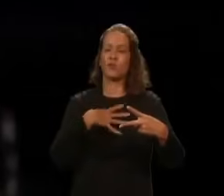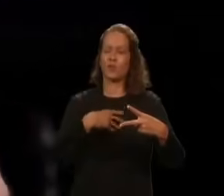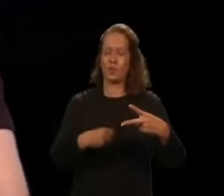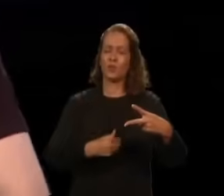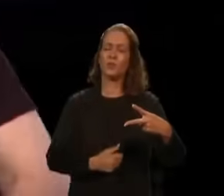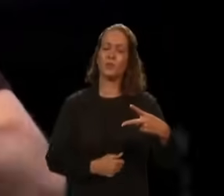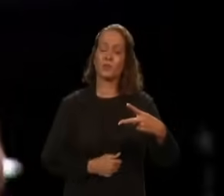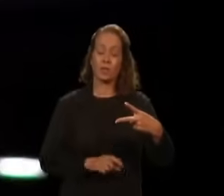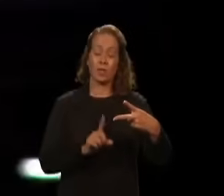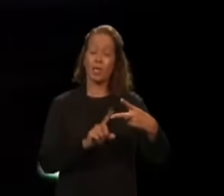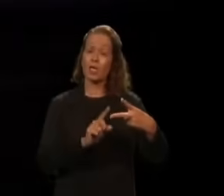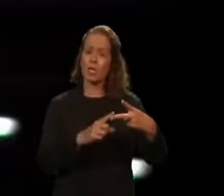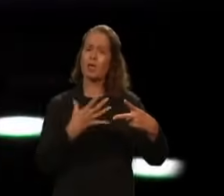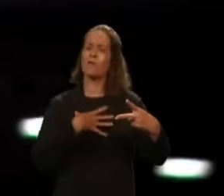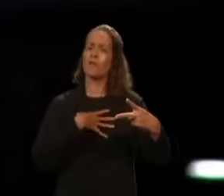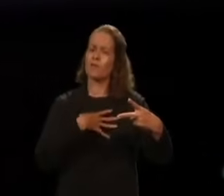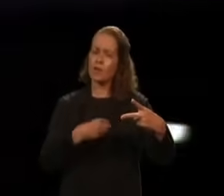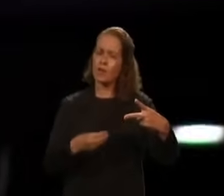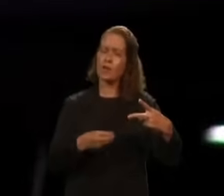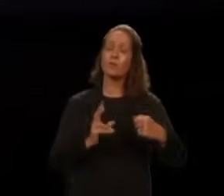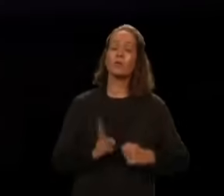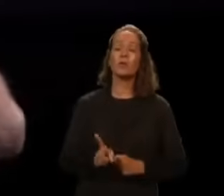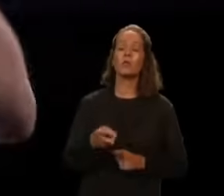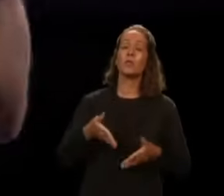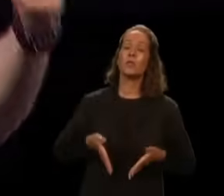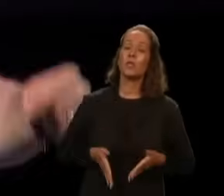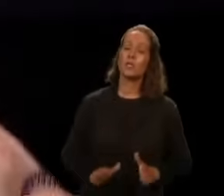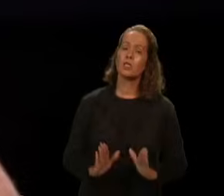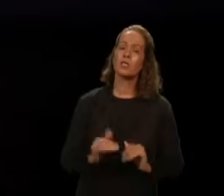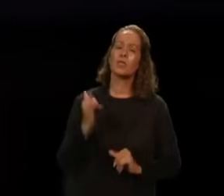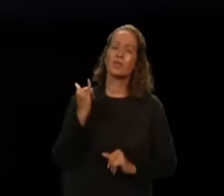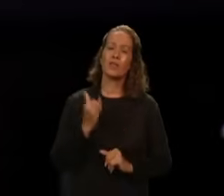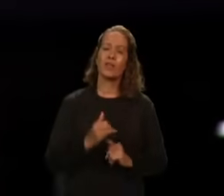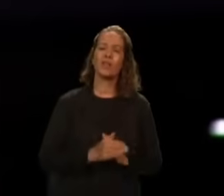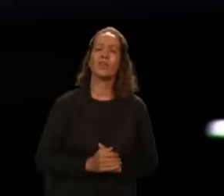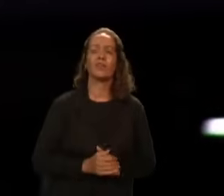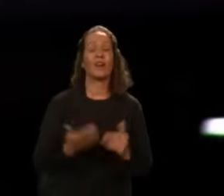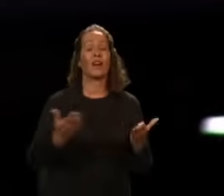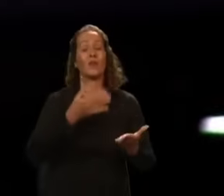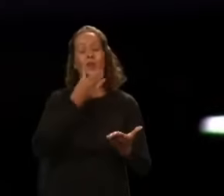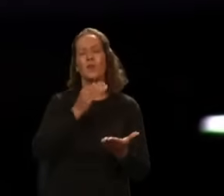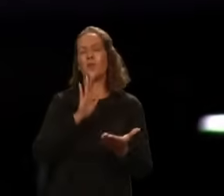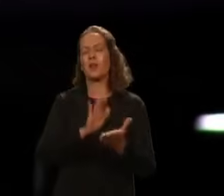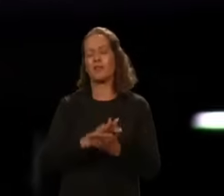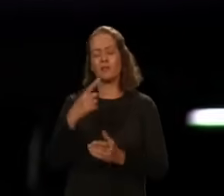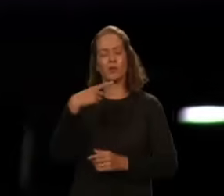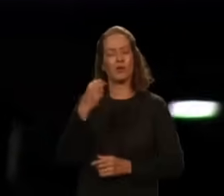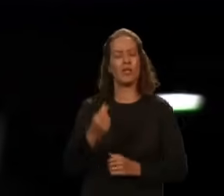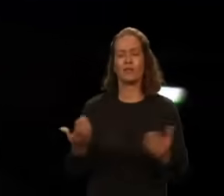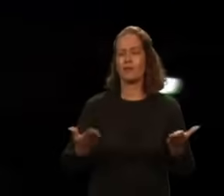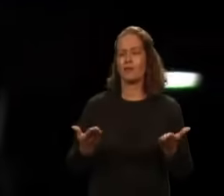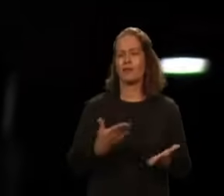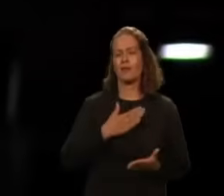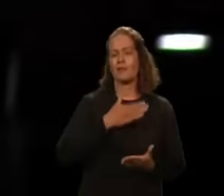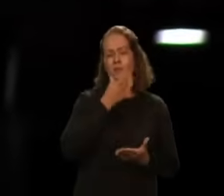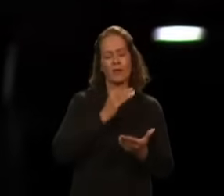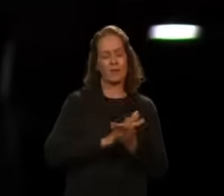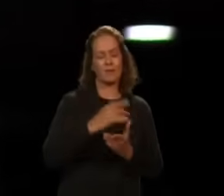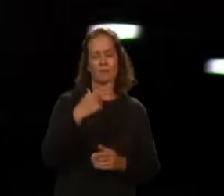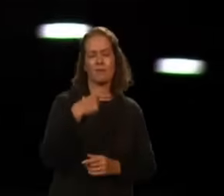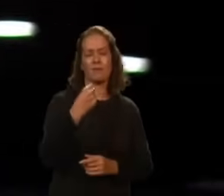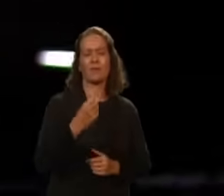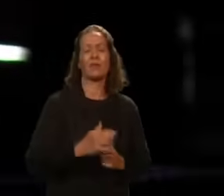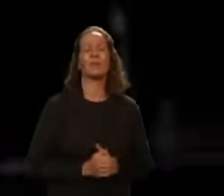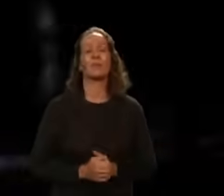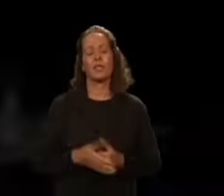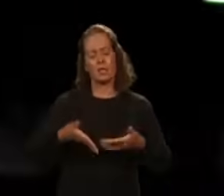E Lia dava luz a filho, e cada filho que ela nascia, ela falava assim, agora meu marido vai me preferir, agora meu marido vai me preferir, agora meu marido. E